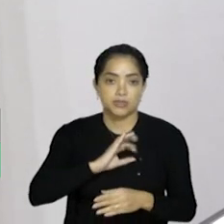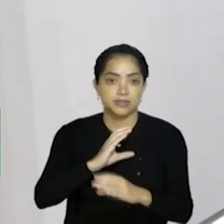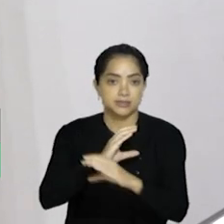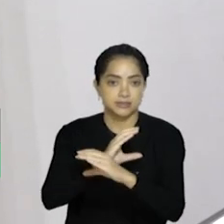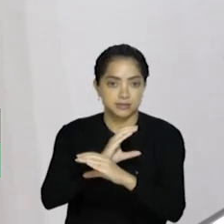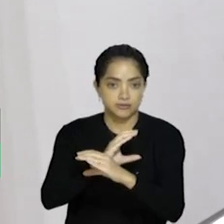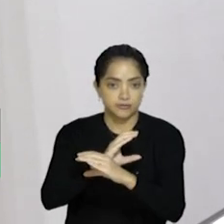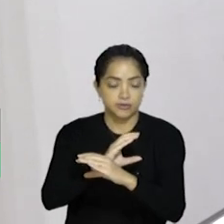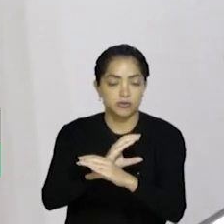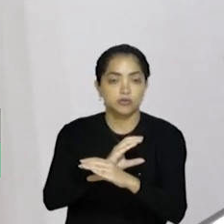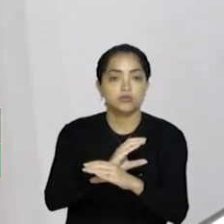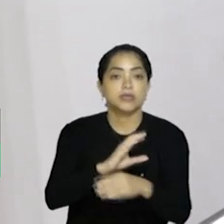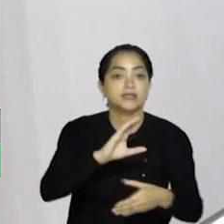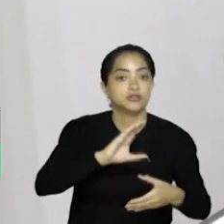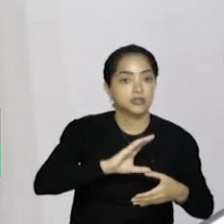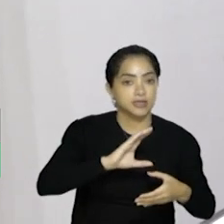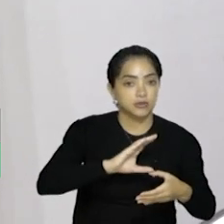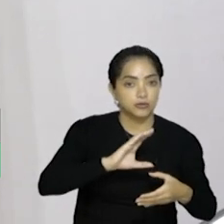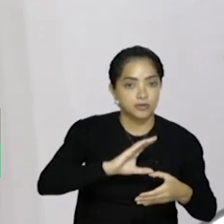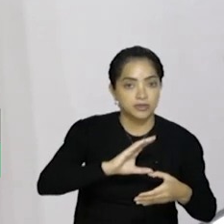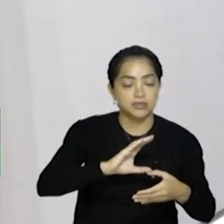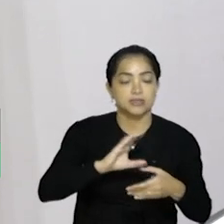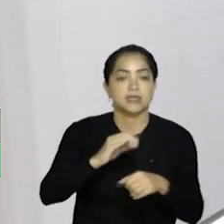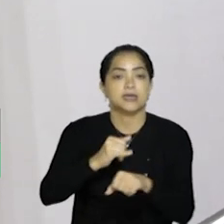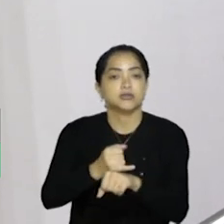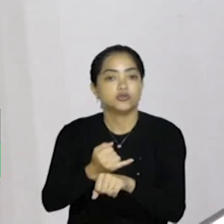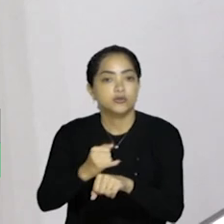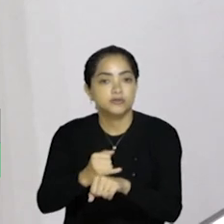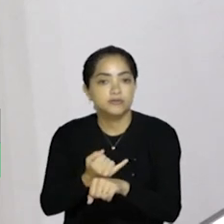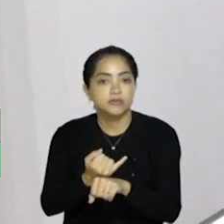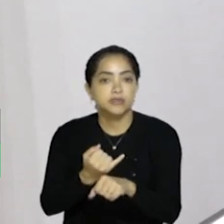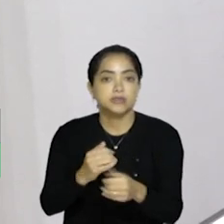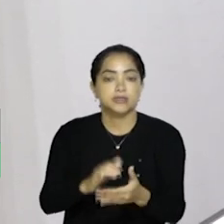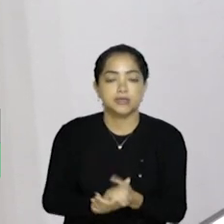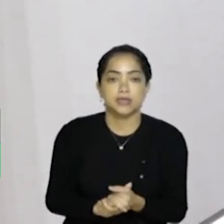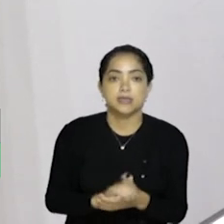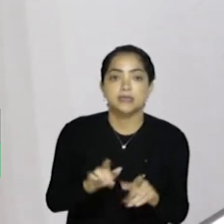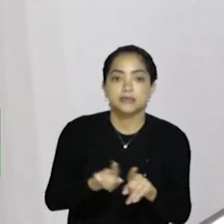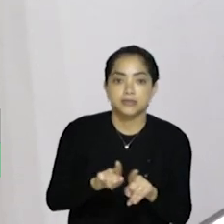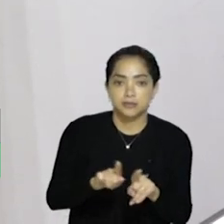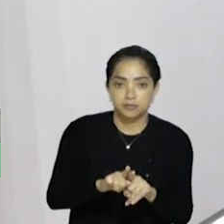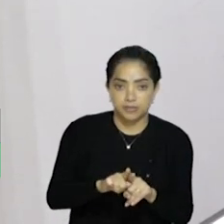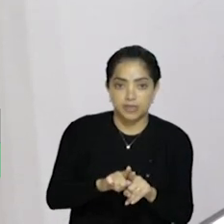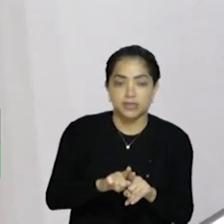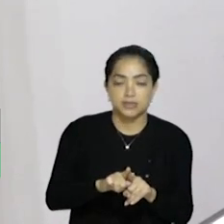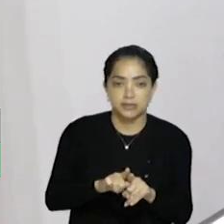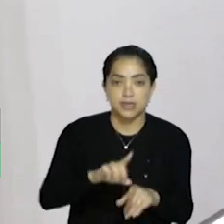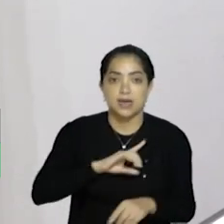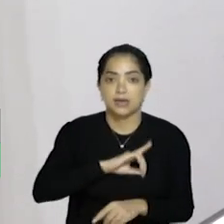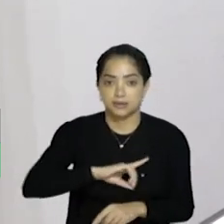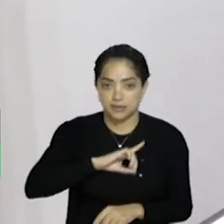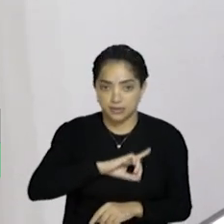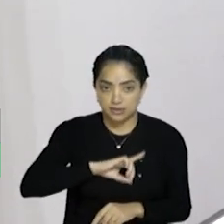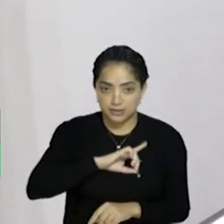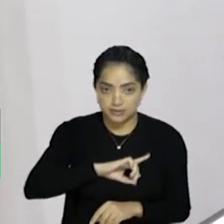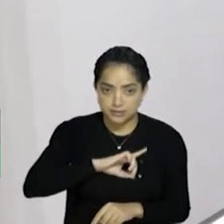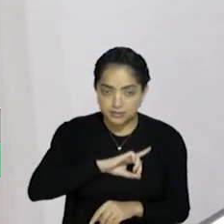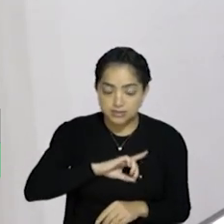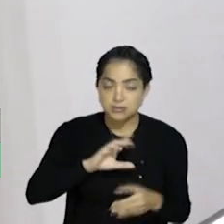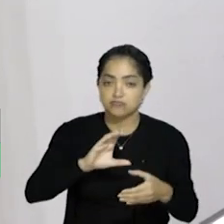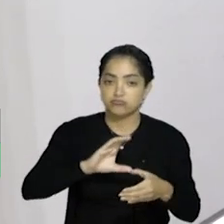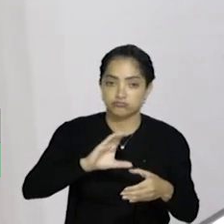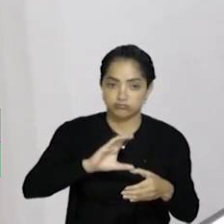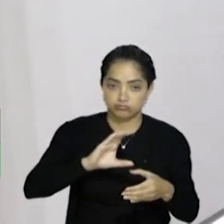Canoinhas a dica de Joinville a delegacia da Comarca de Canoinhas